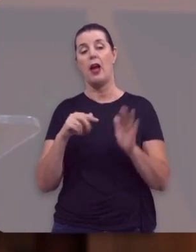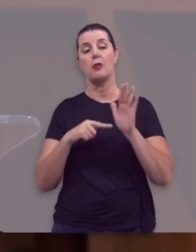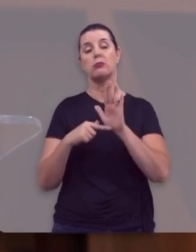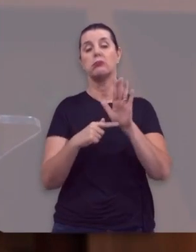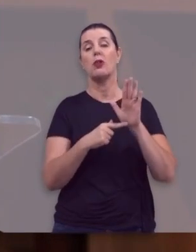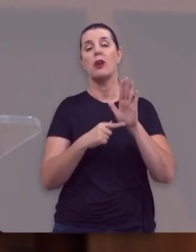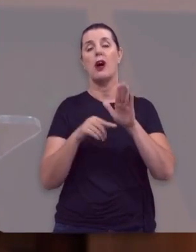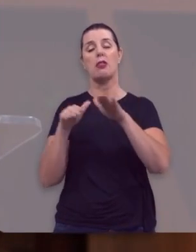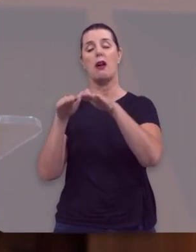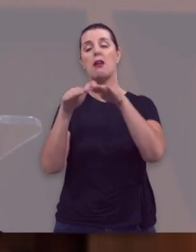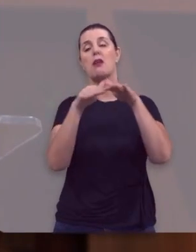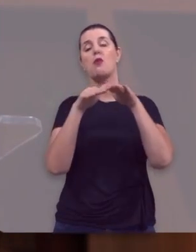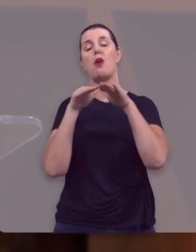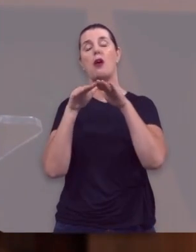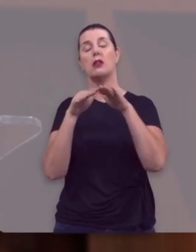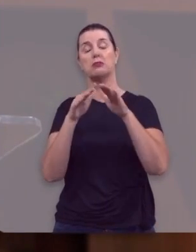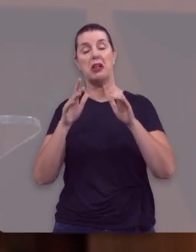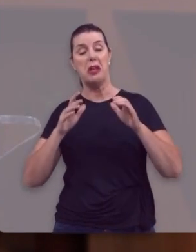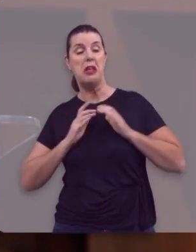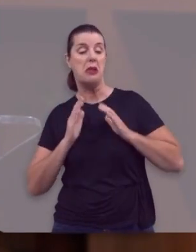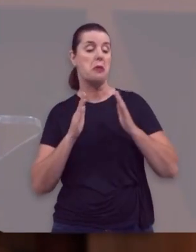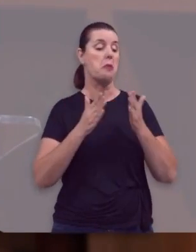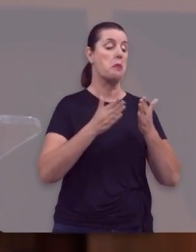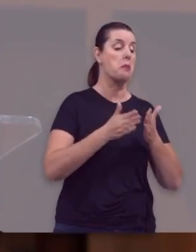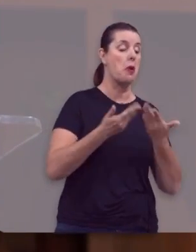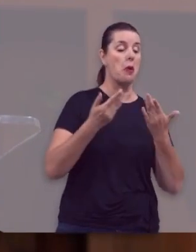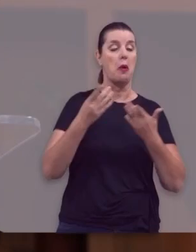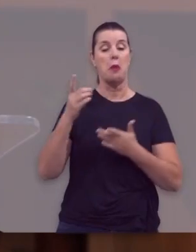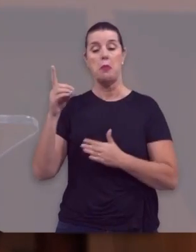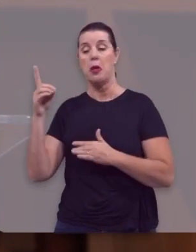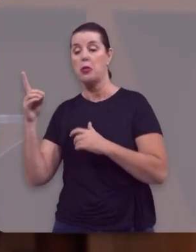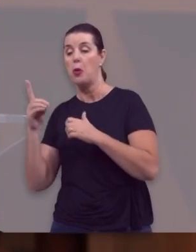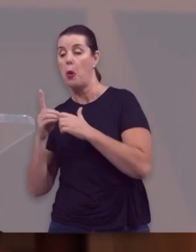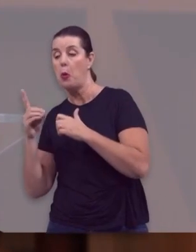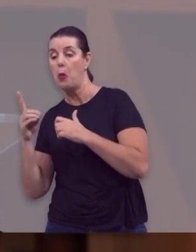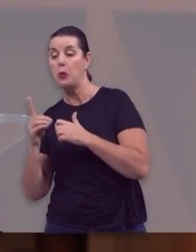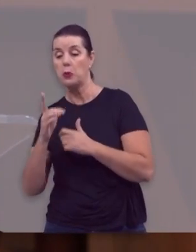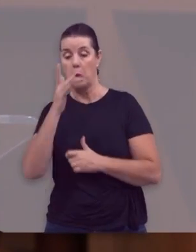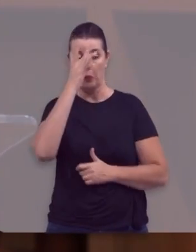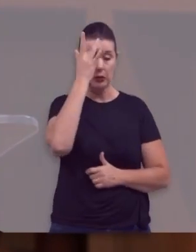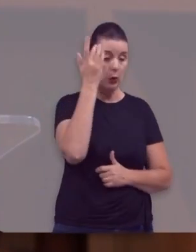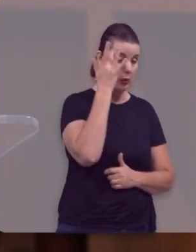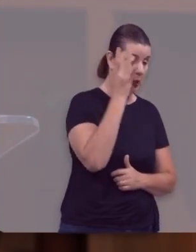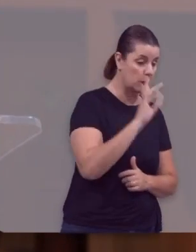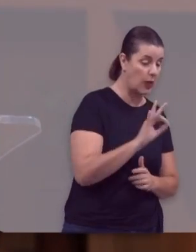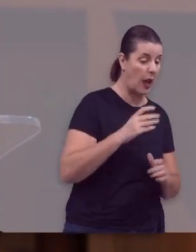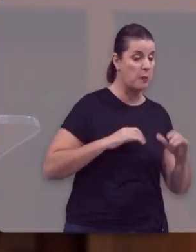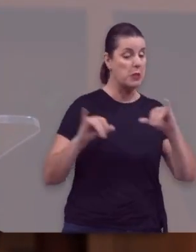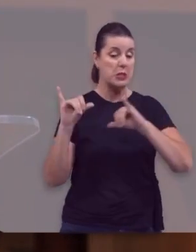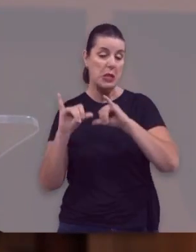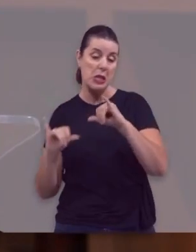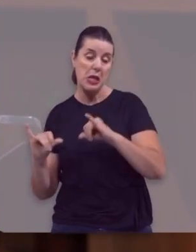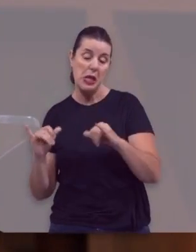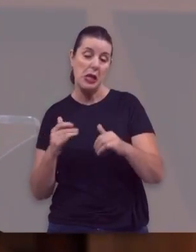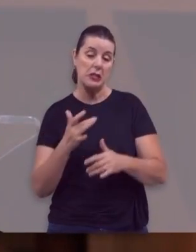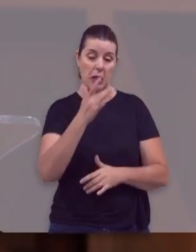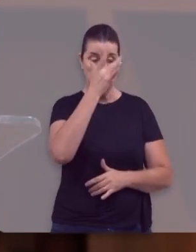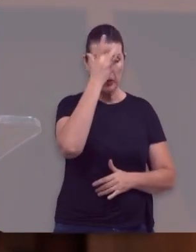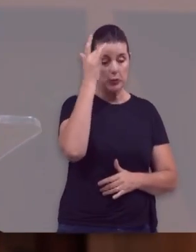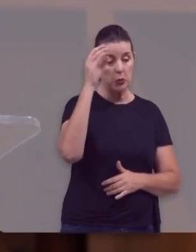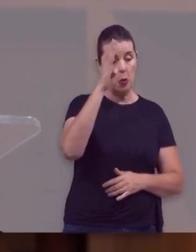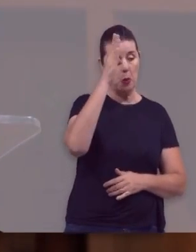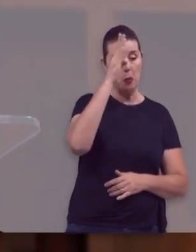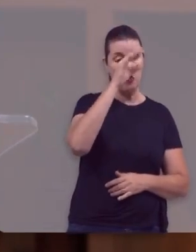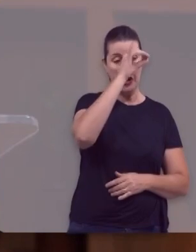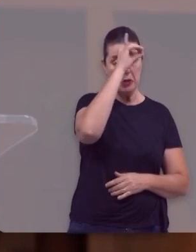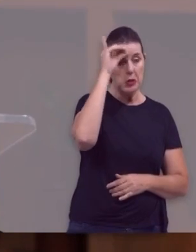na equação da vida, ela chega para ricos e pobres, para doutores e analfabetos, para cientistas e os